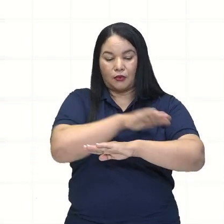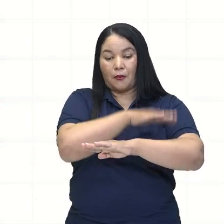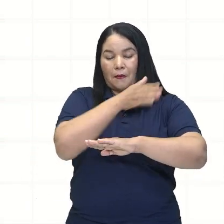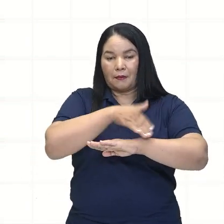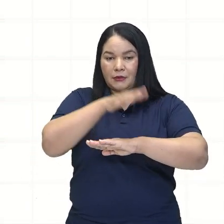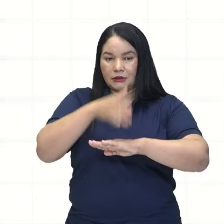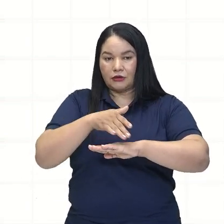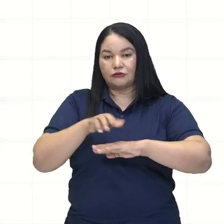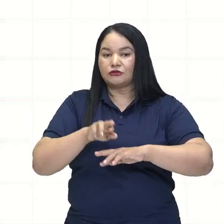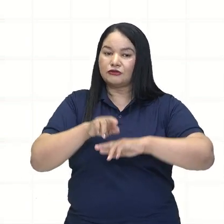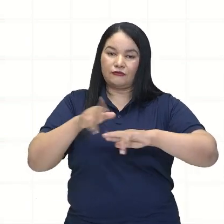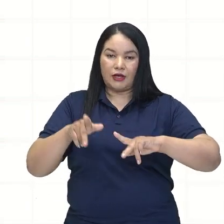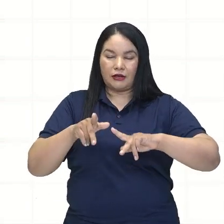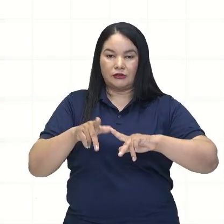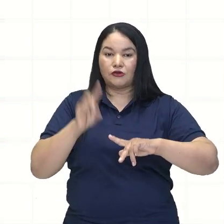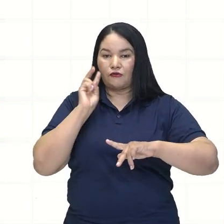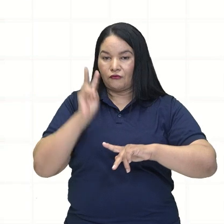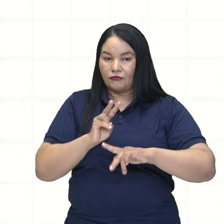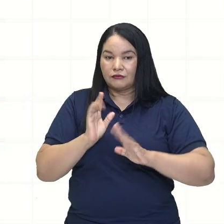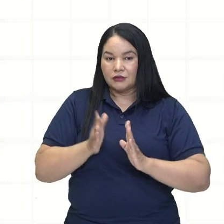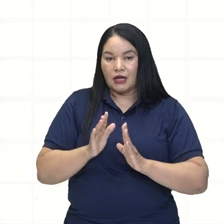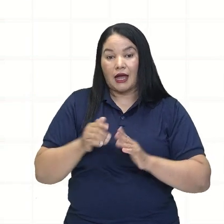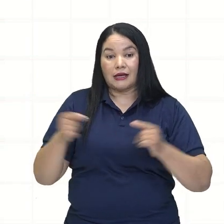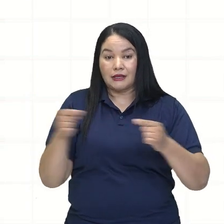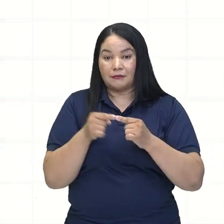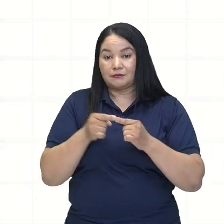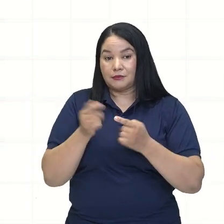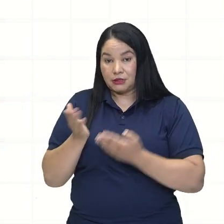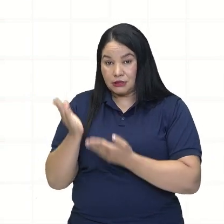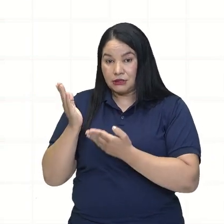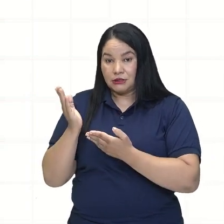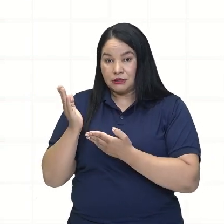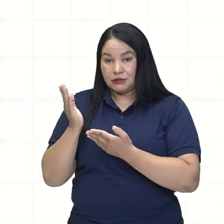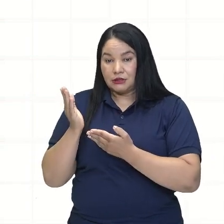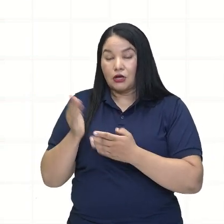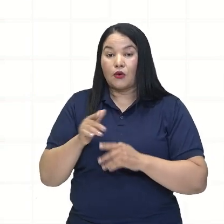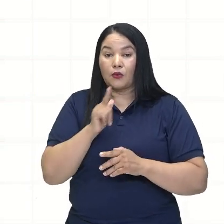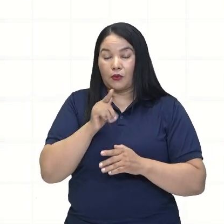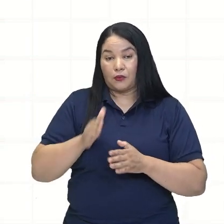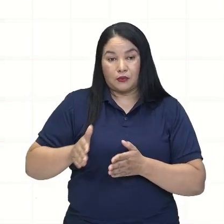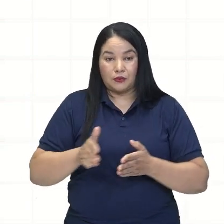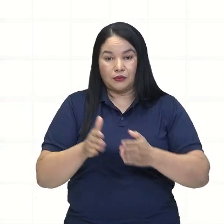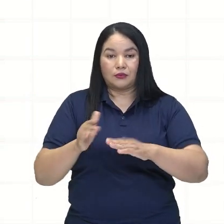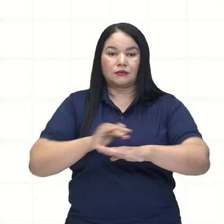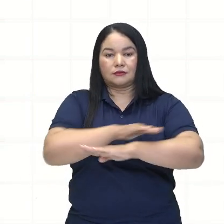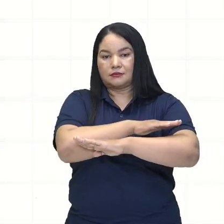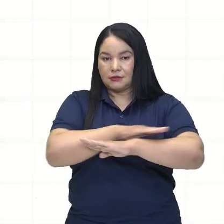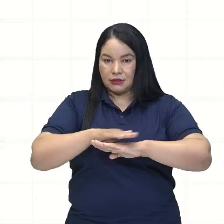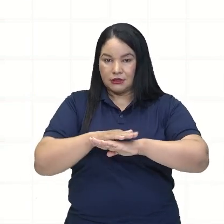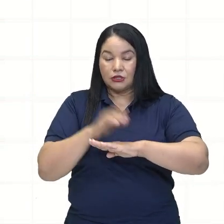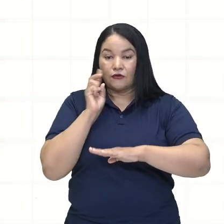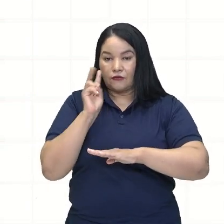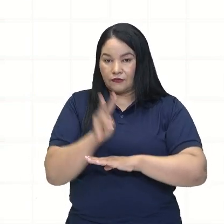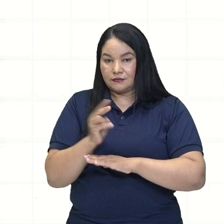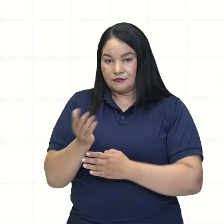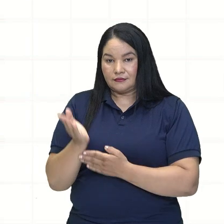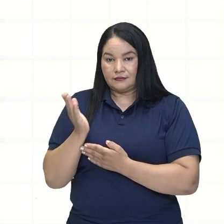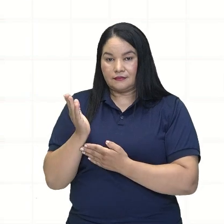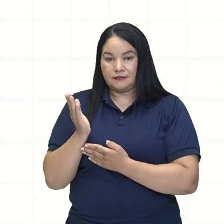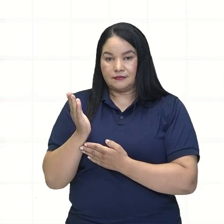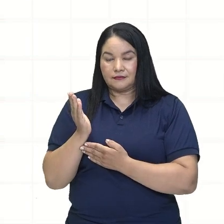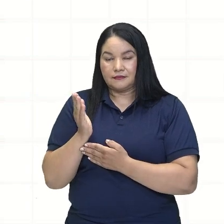gente observou. Então, esses são os rios de planície. Aí na imagem eu coloquei para vocês, né? Uma imagem da